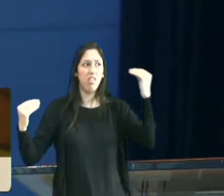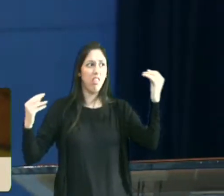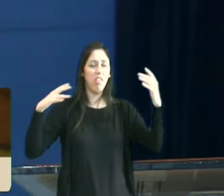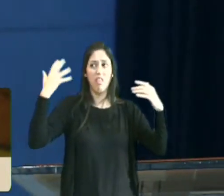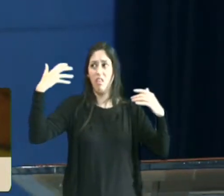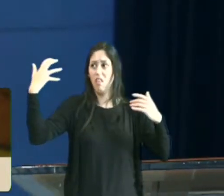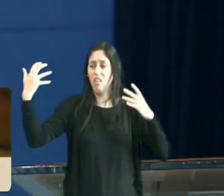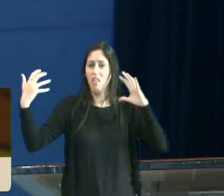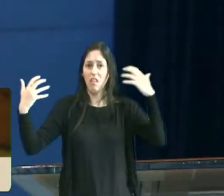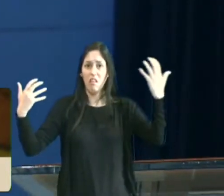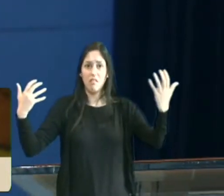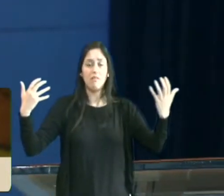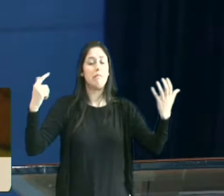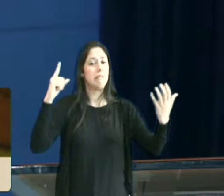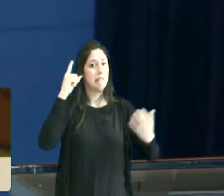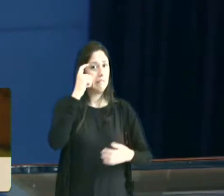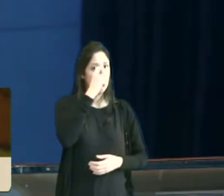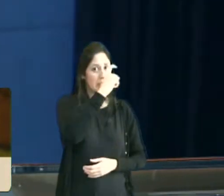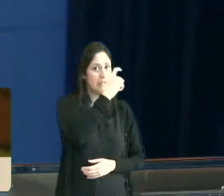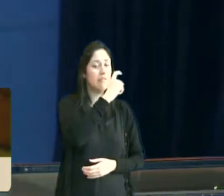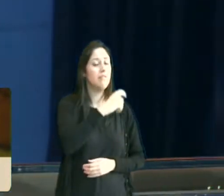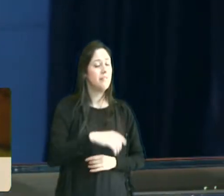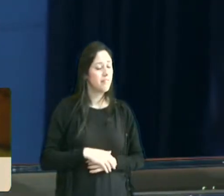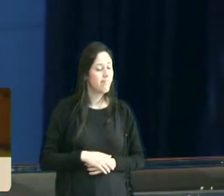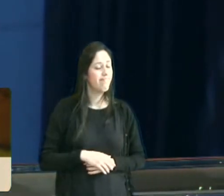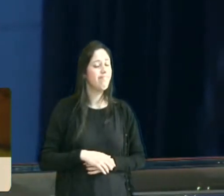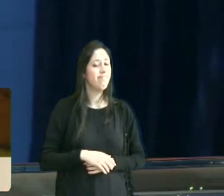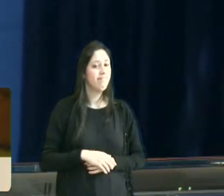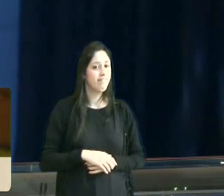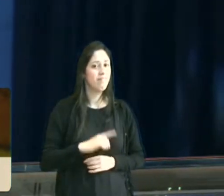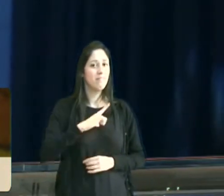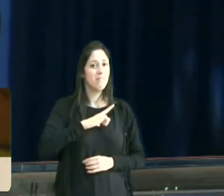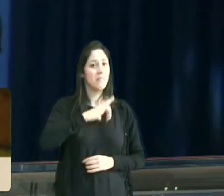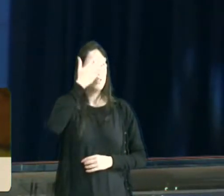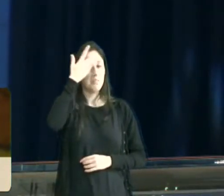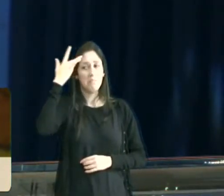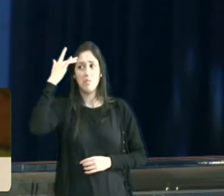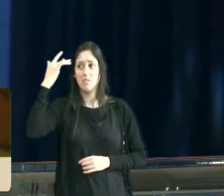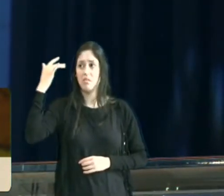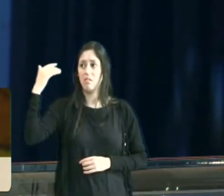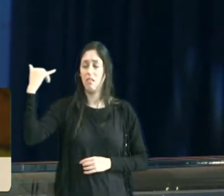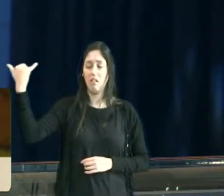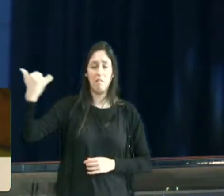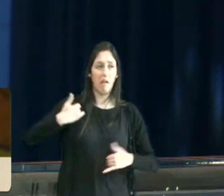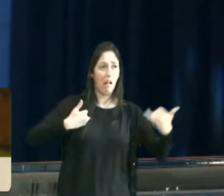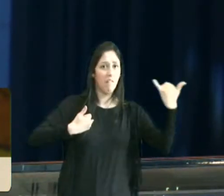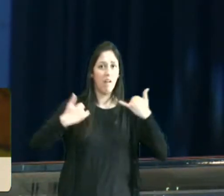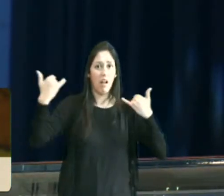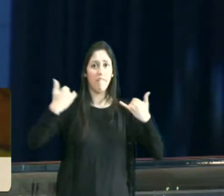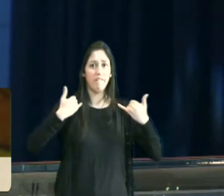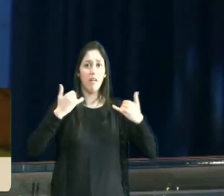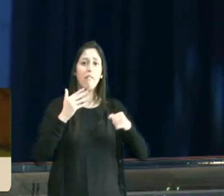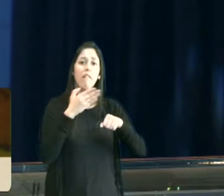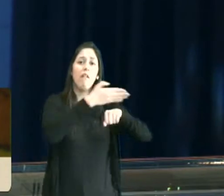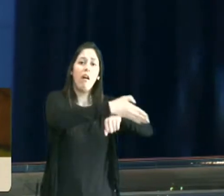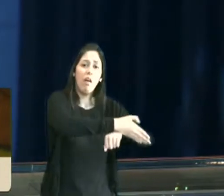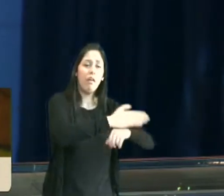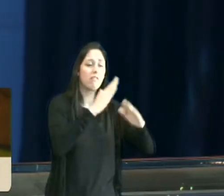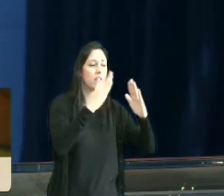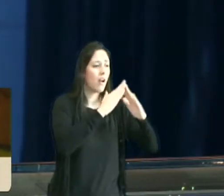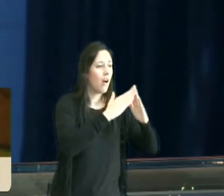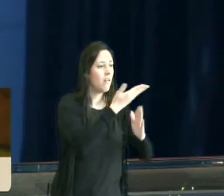os lamentos, a gente começa a ver o choro daqueles que estão no